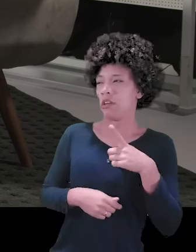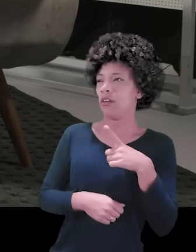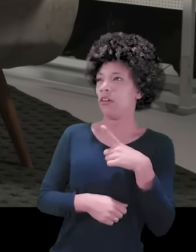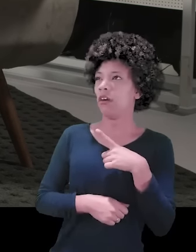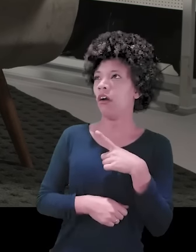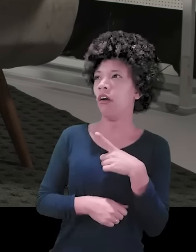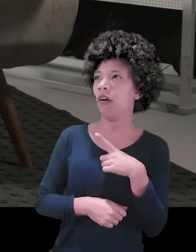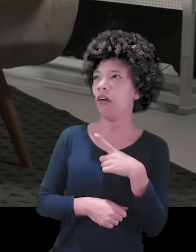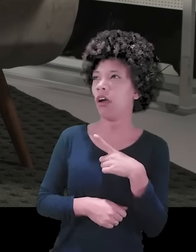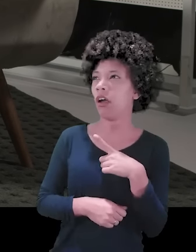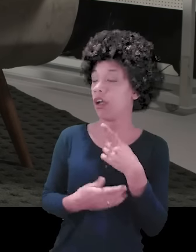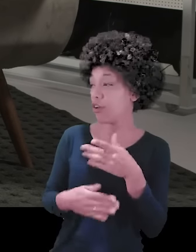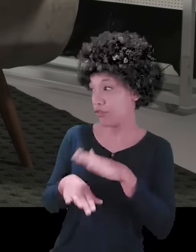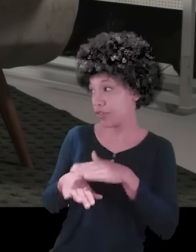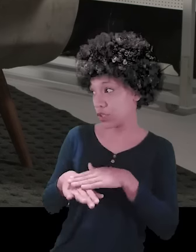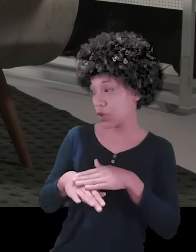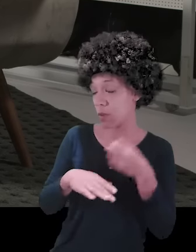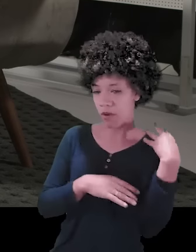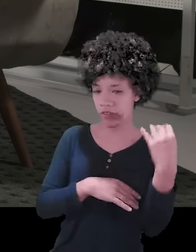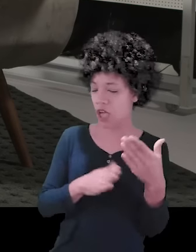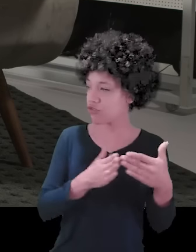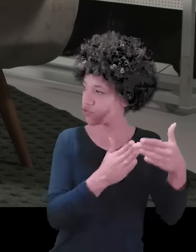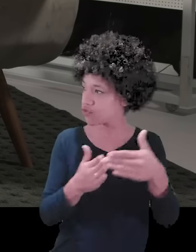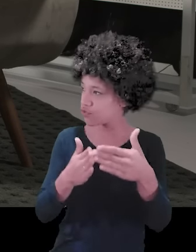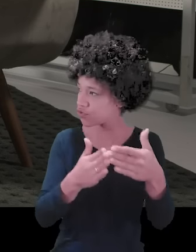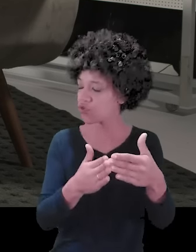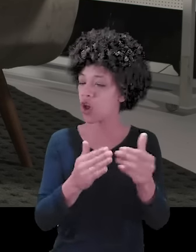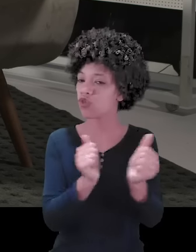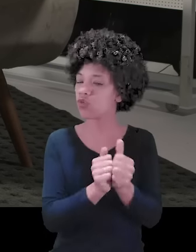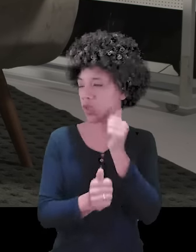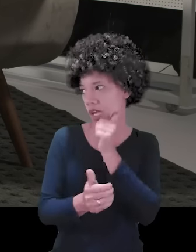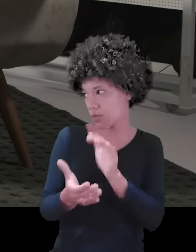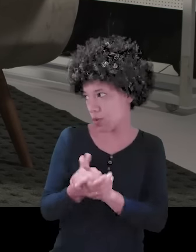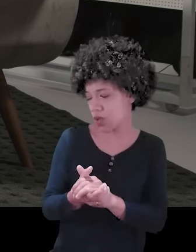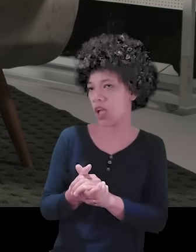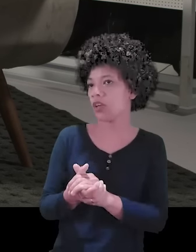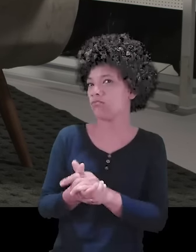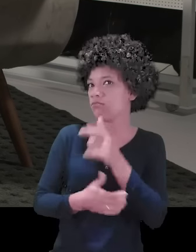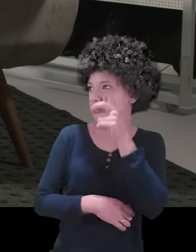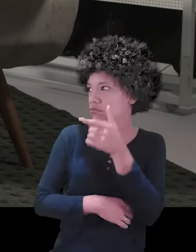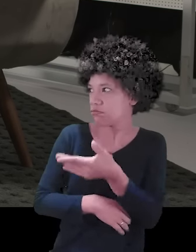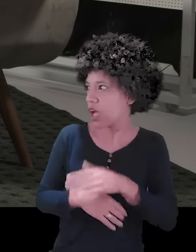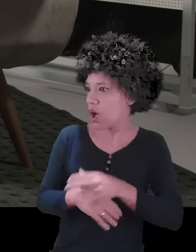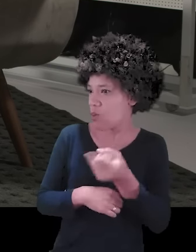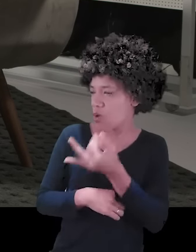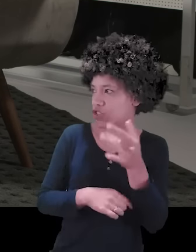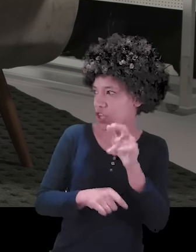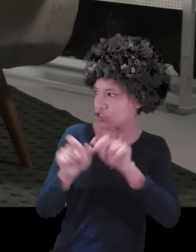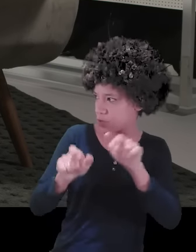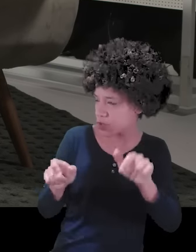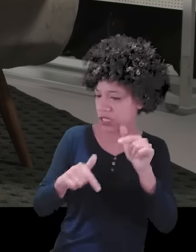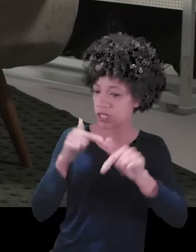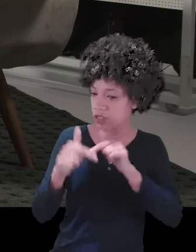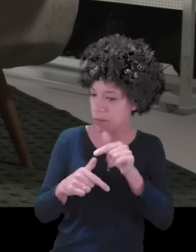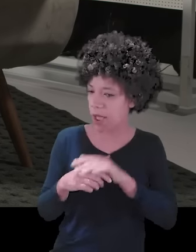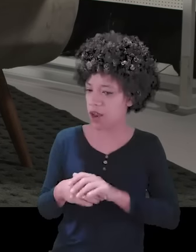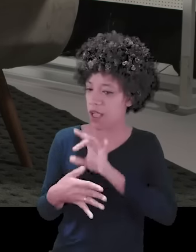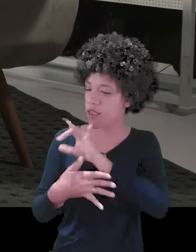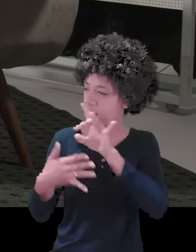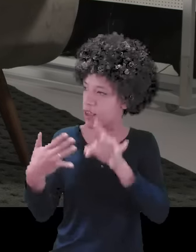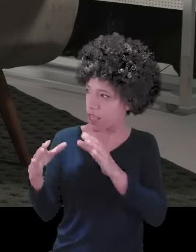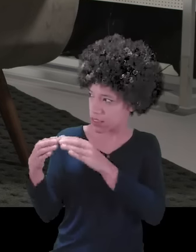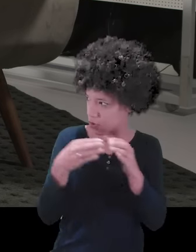até tava eu fiz uma viagem de navio uma vez com a Emily ficou muito impressionado com a quantidade de pessoas que trabalham em